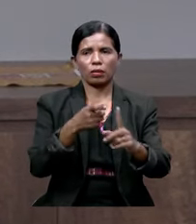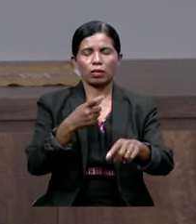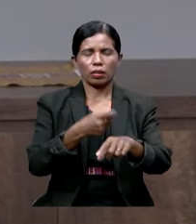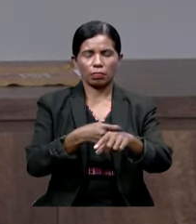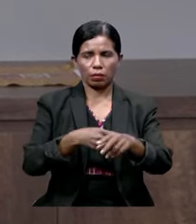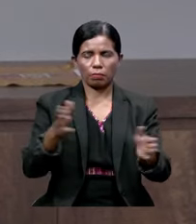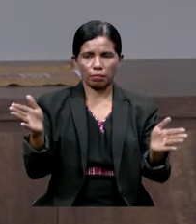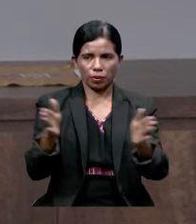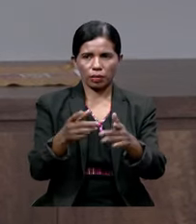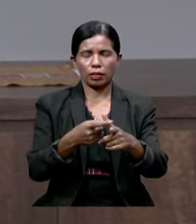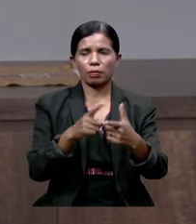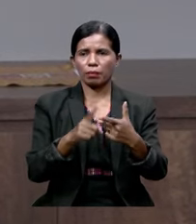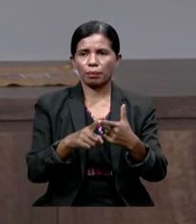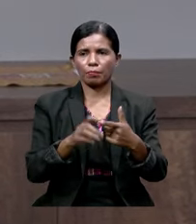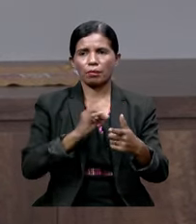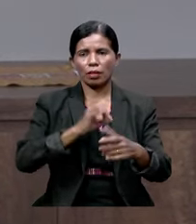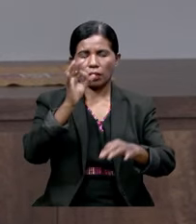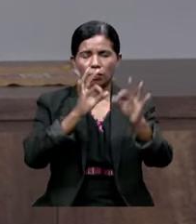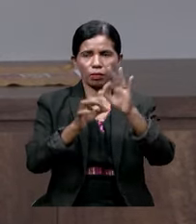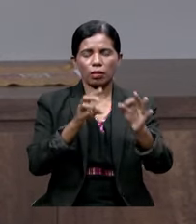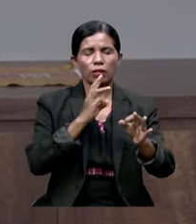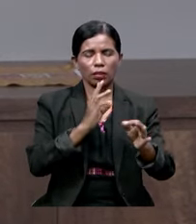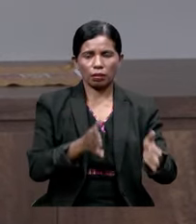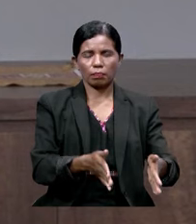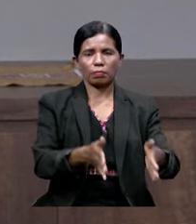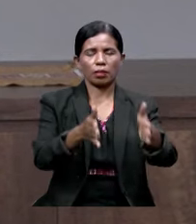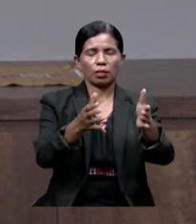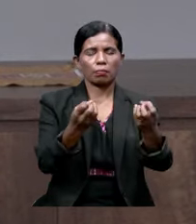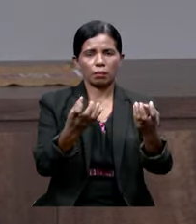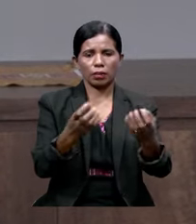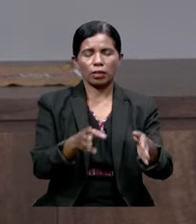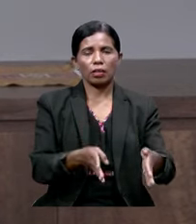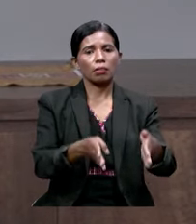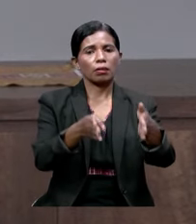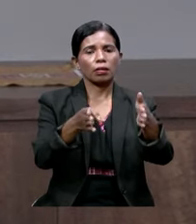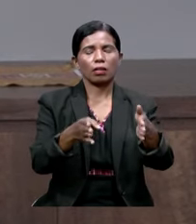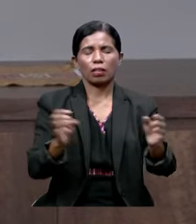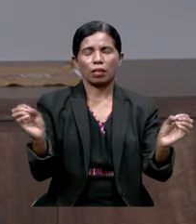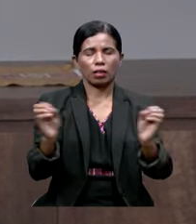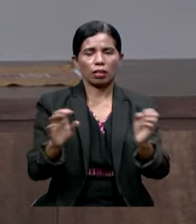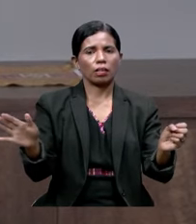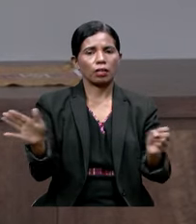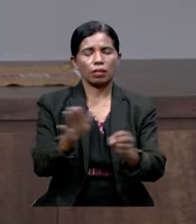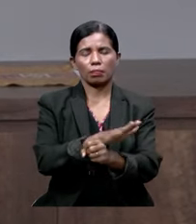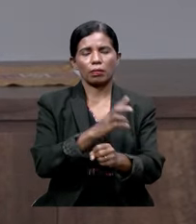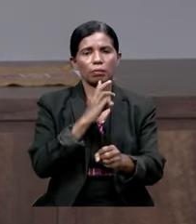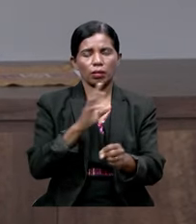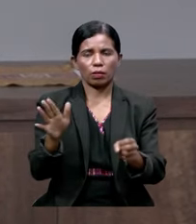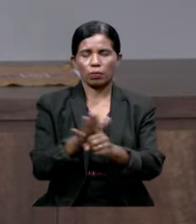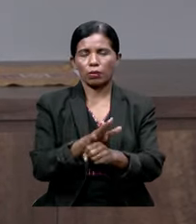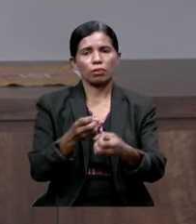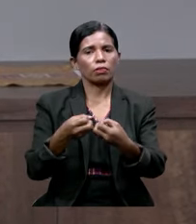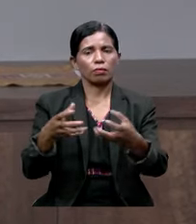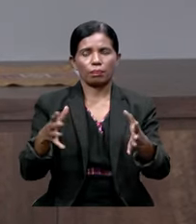bebada. Então, ao fio da drenagem, embora que ela consegue acumular bem esse dinheiro. Depois, o fator ainda está, mas é